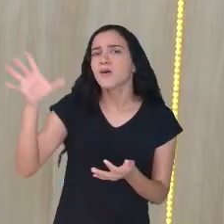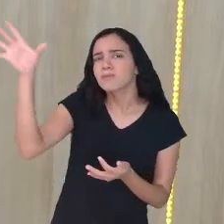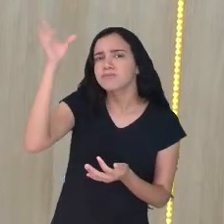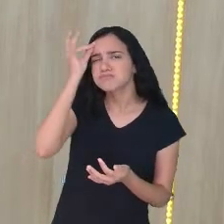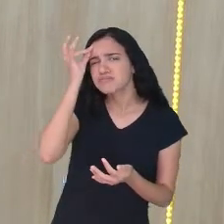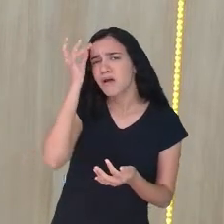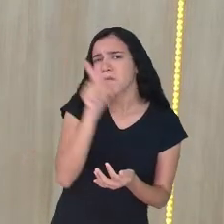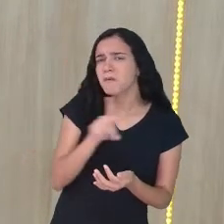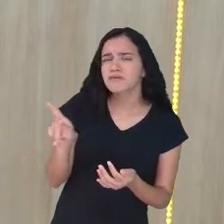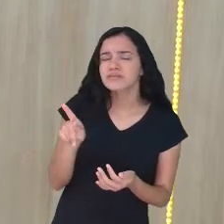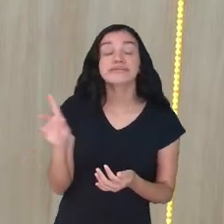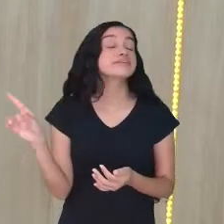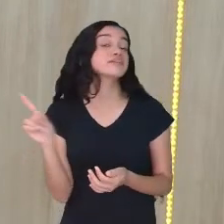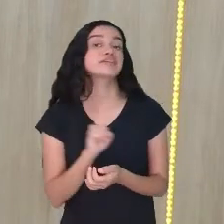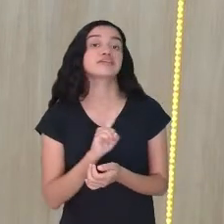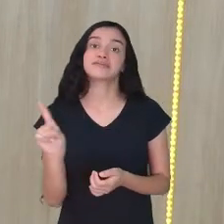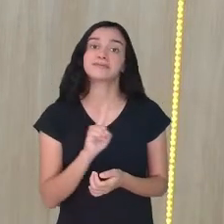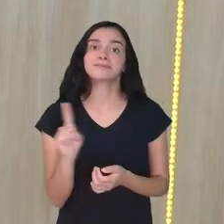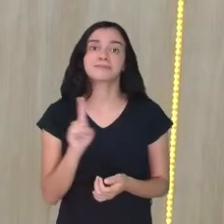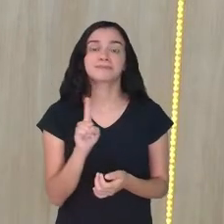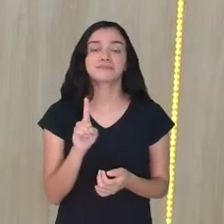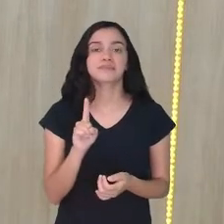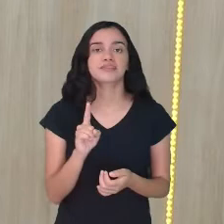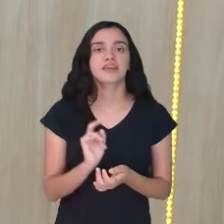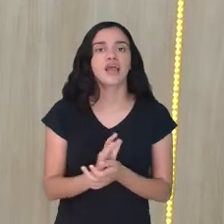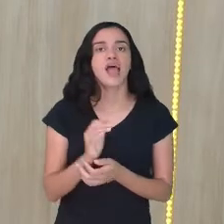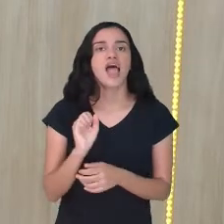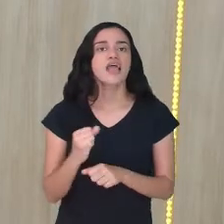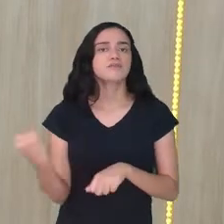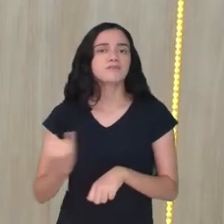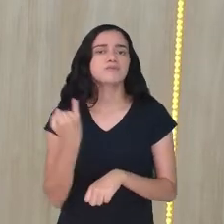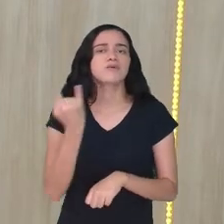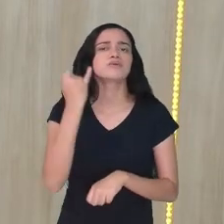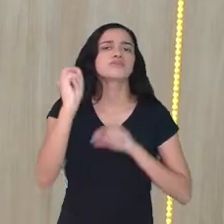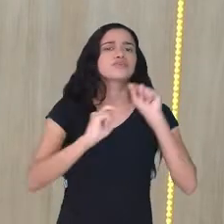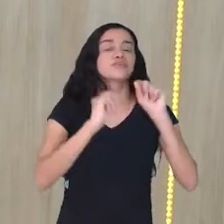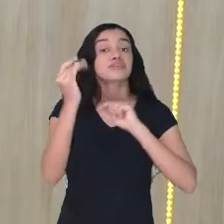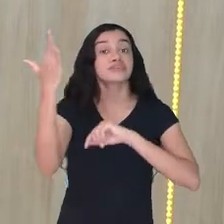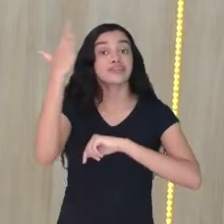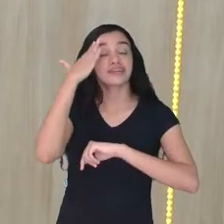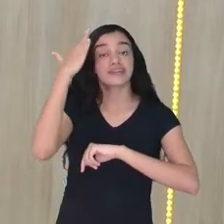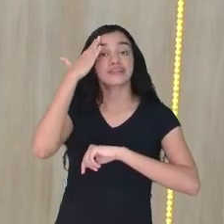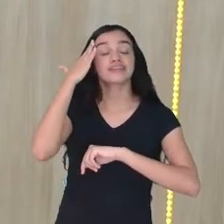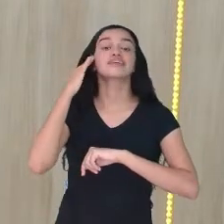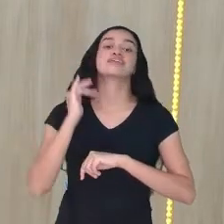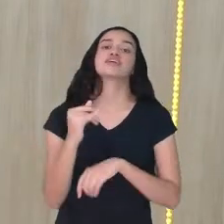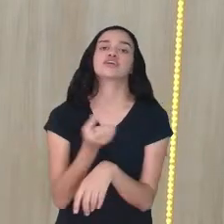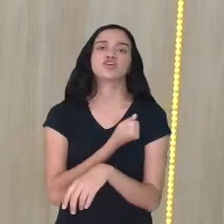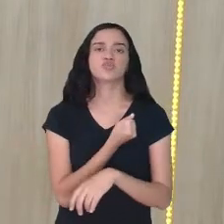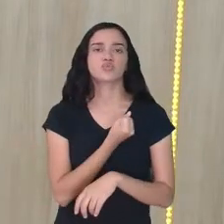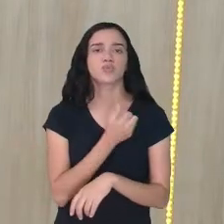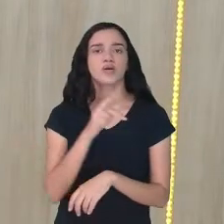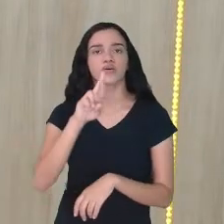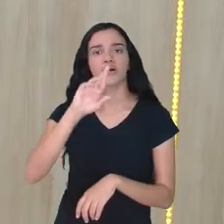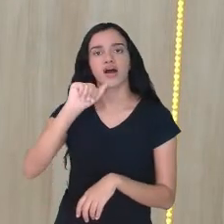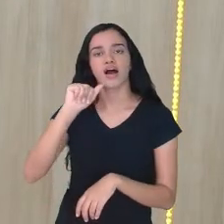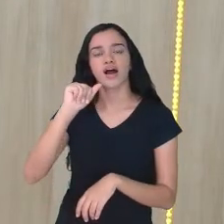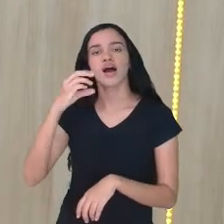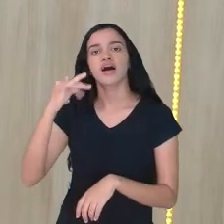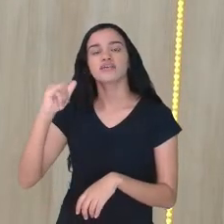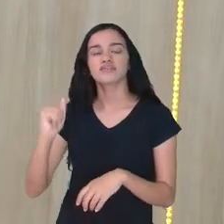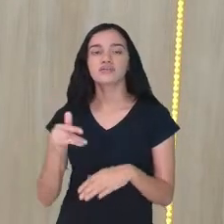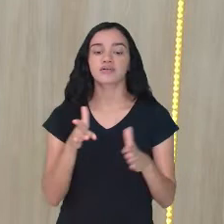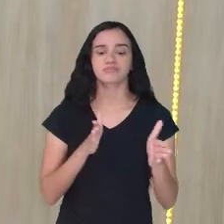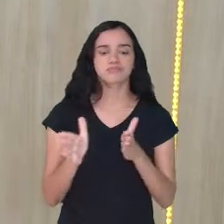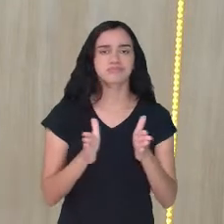isso, professora? Não. É mais importante que você entenda que o número racional está entre dois